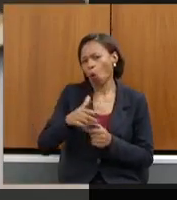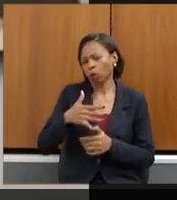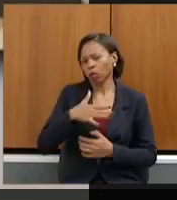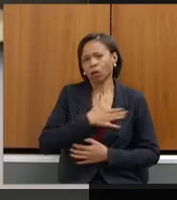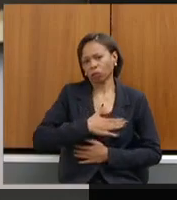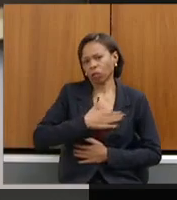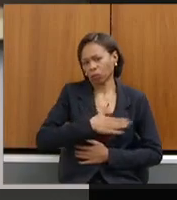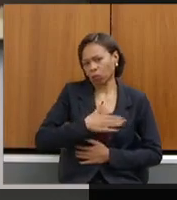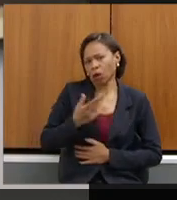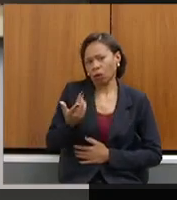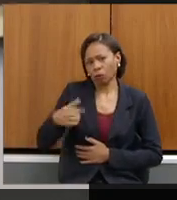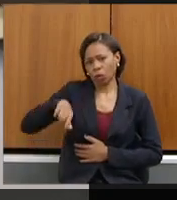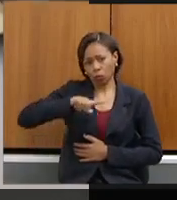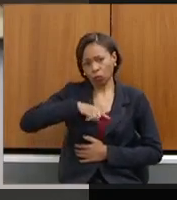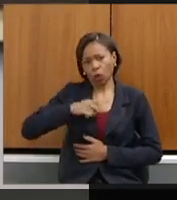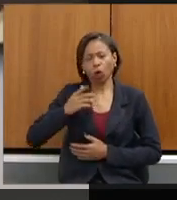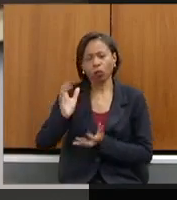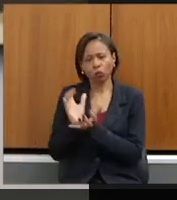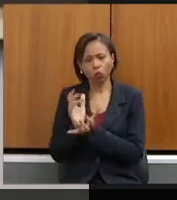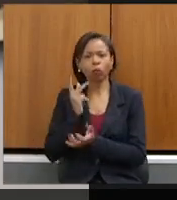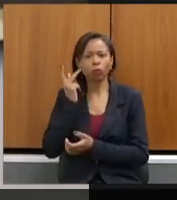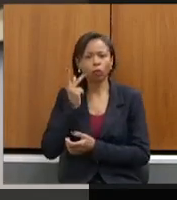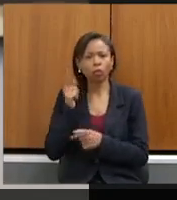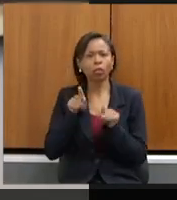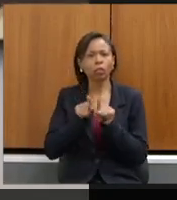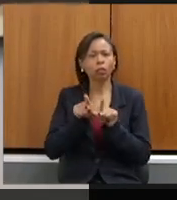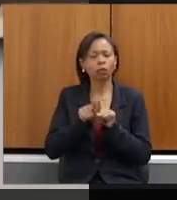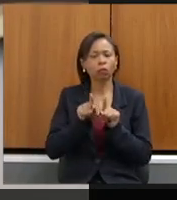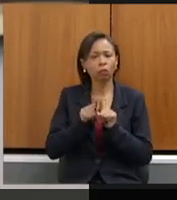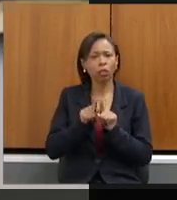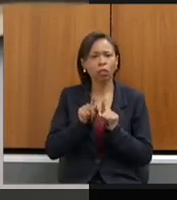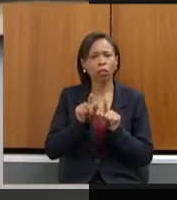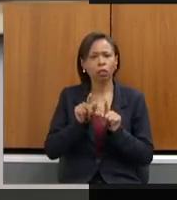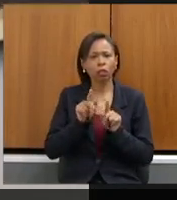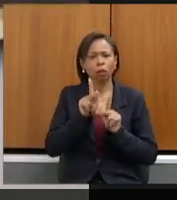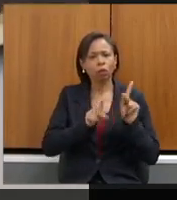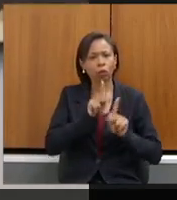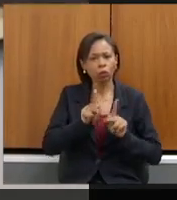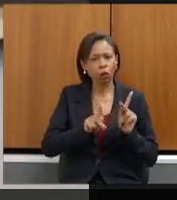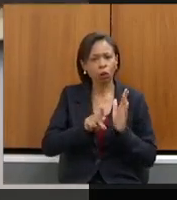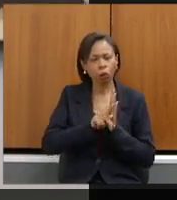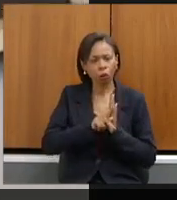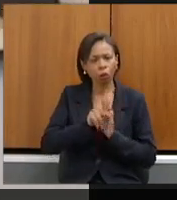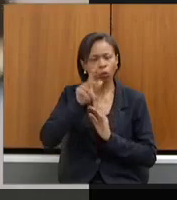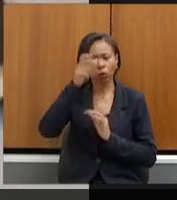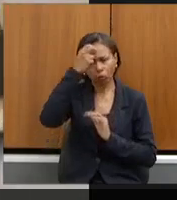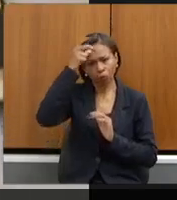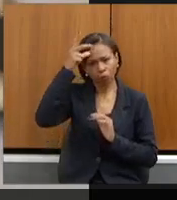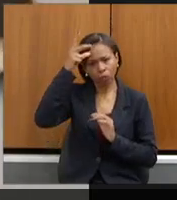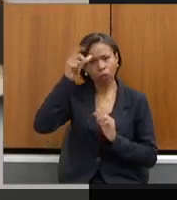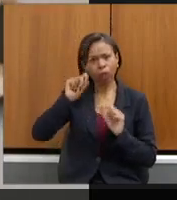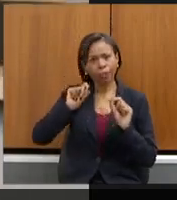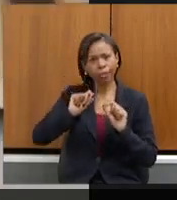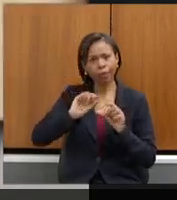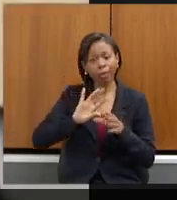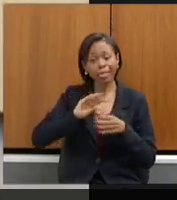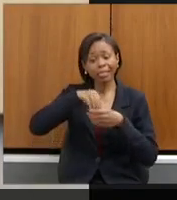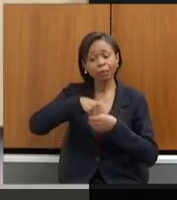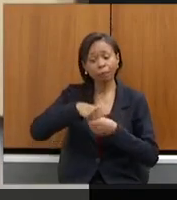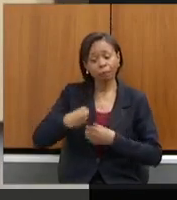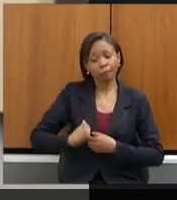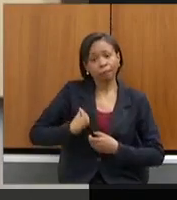nós parlamentares e também para o pessoal do dos prefeitos né para entrar na outra roxa